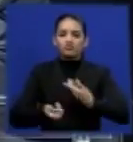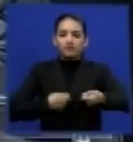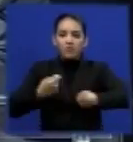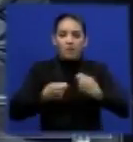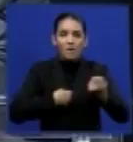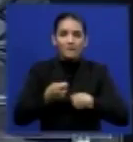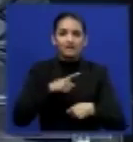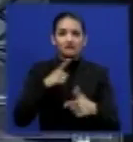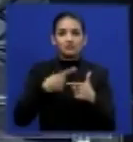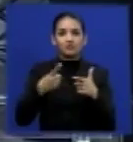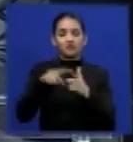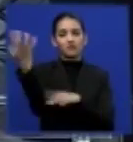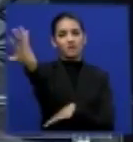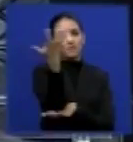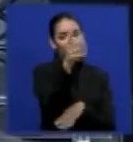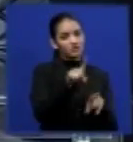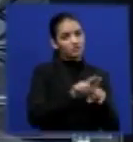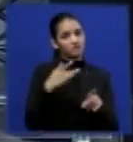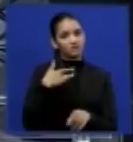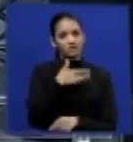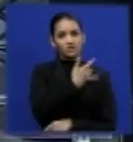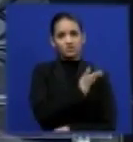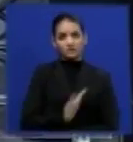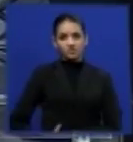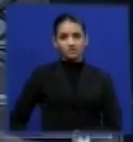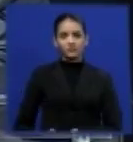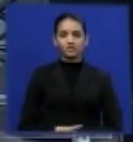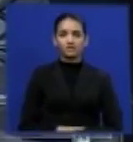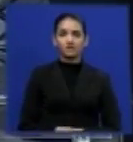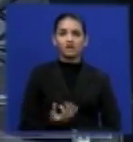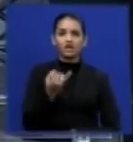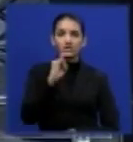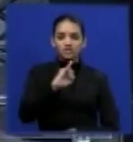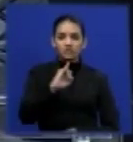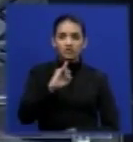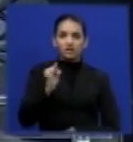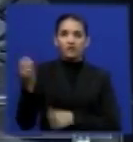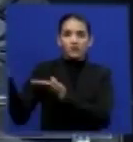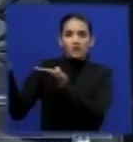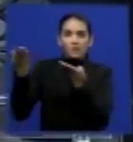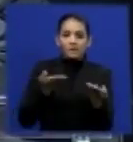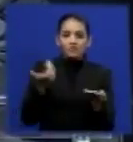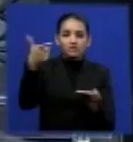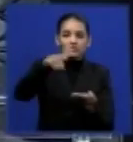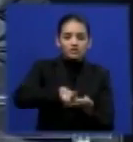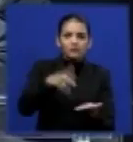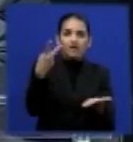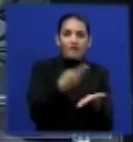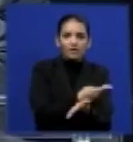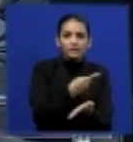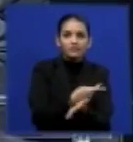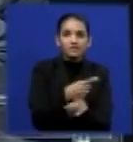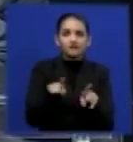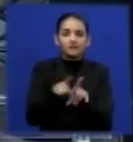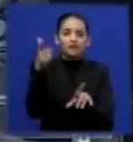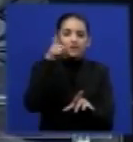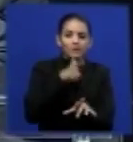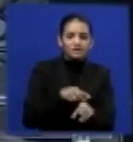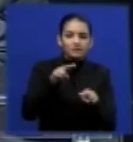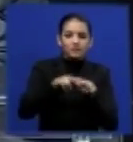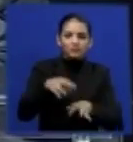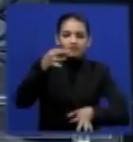de saúde pública caso as importações de pneus usados continuem a ser amparadas por decisões